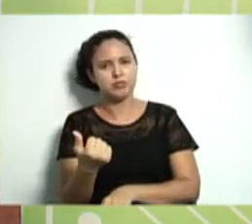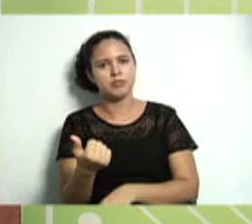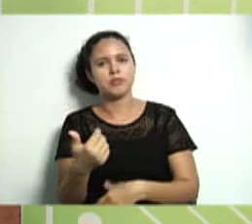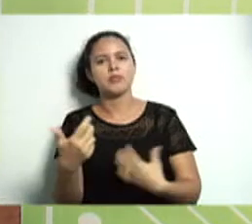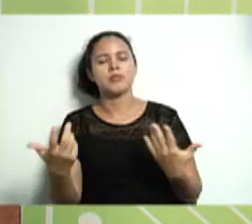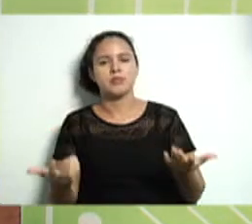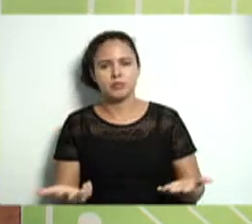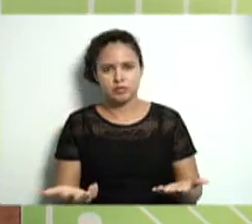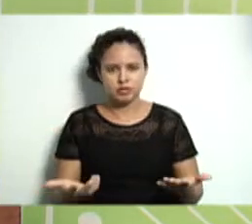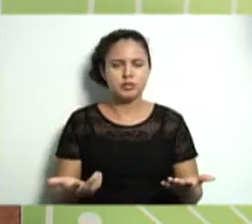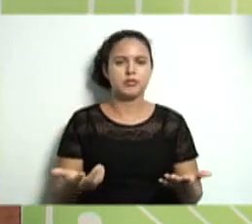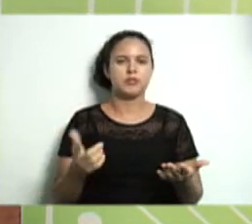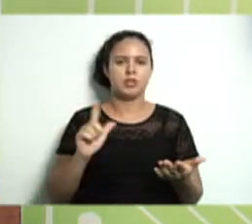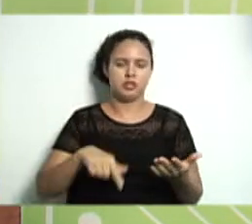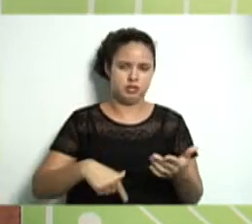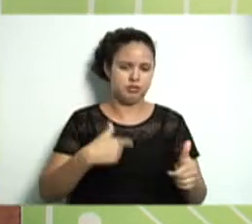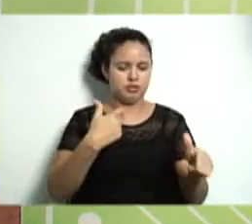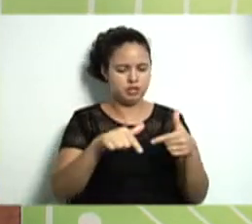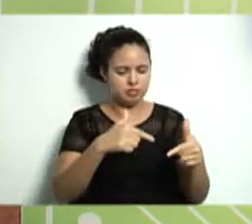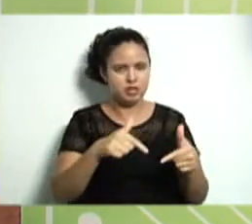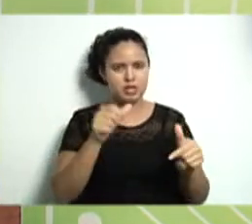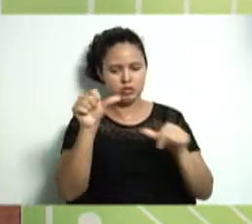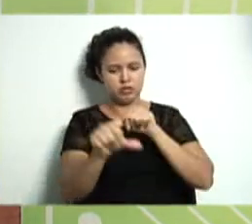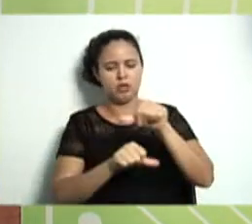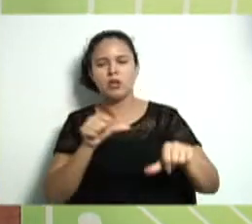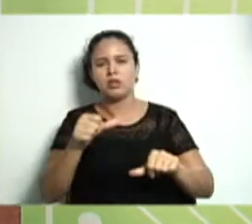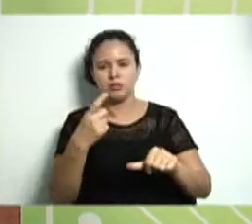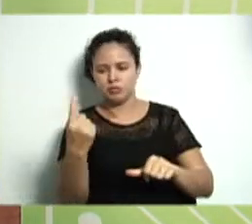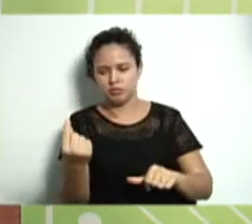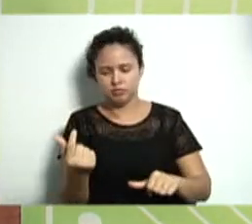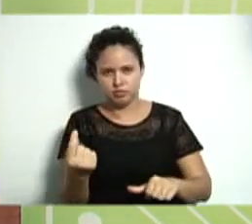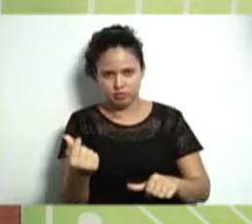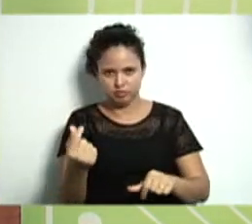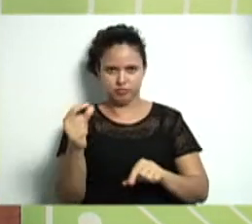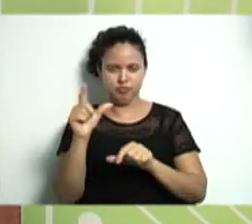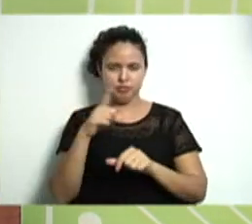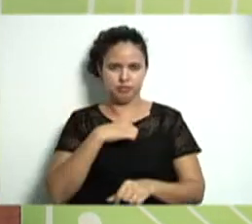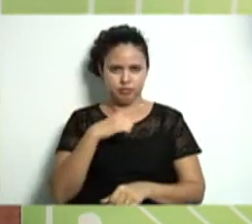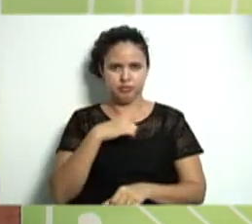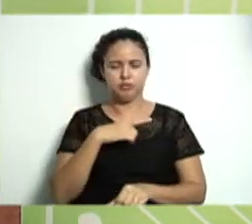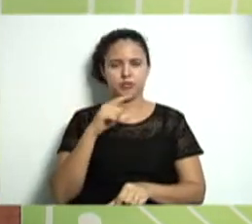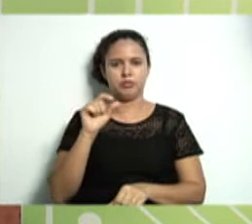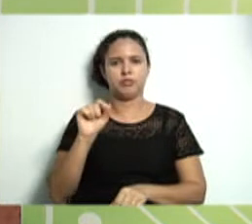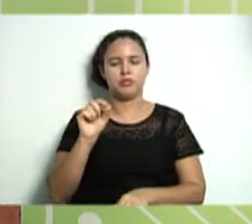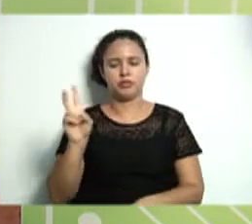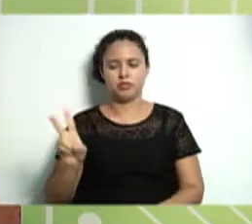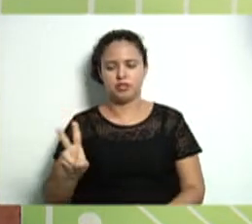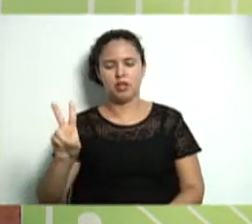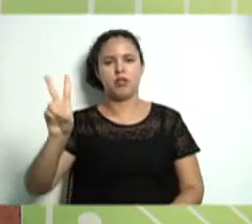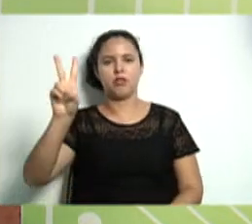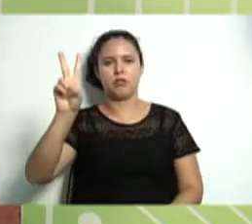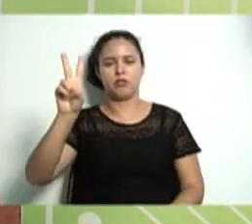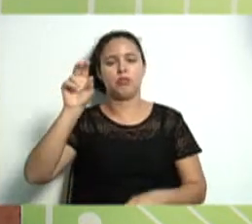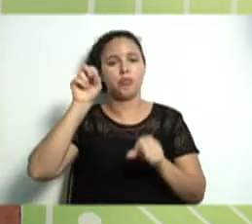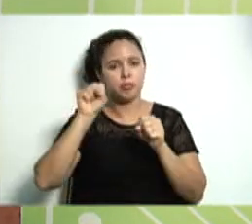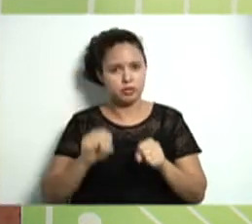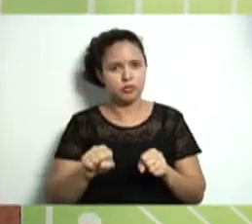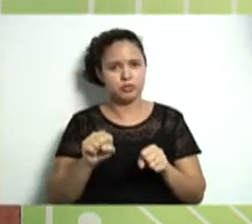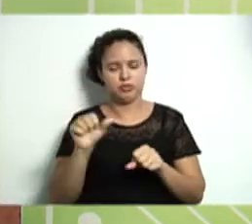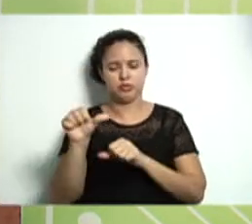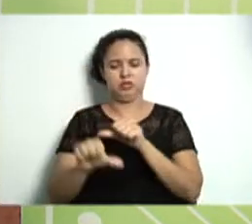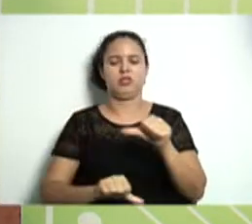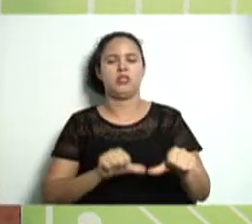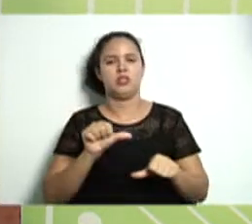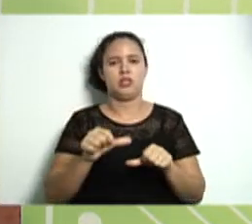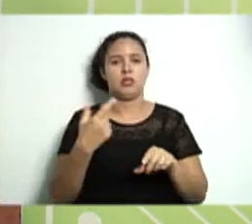bens e serviços que podem ser trocados por dinheiro, eles têm esse valor, ou seja, eles podem ser trocados por